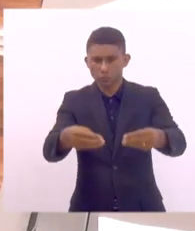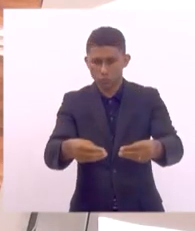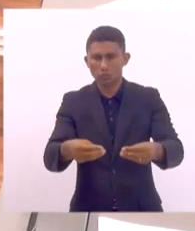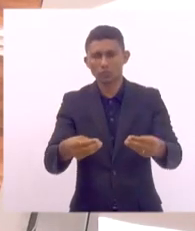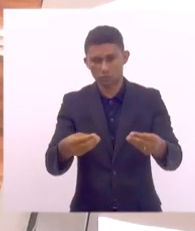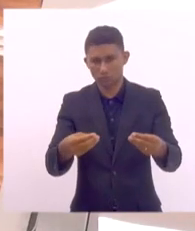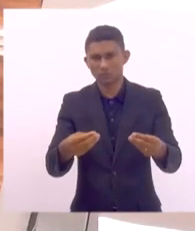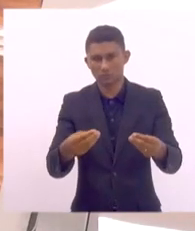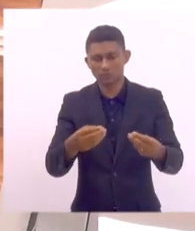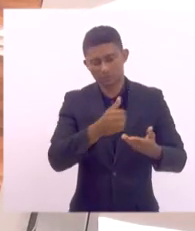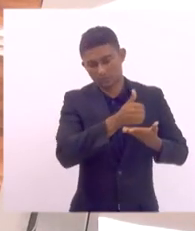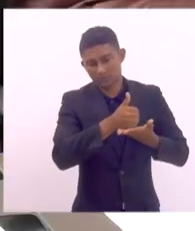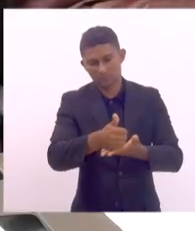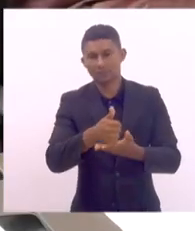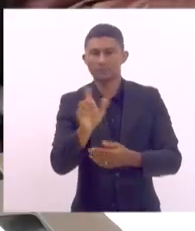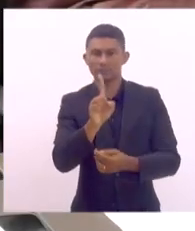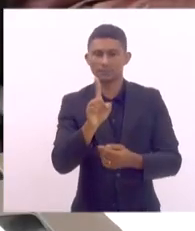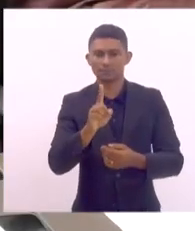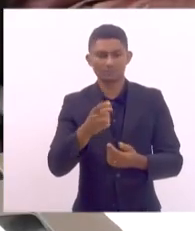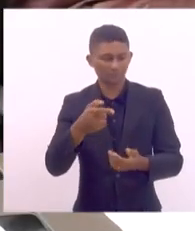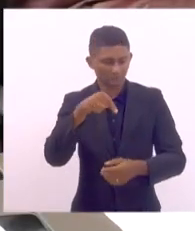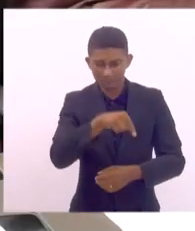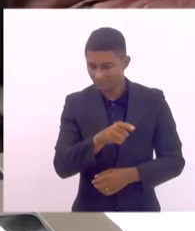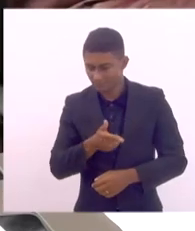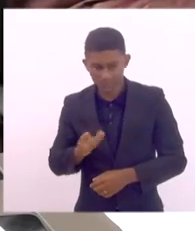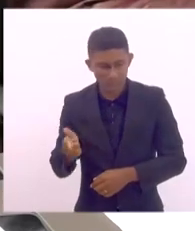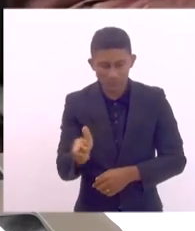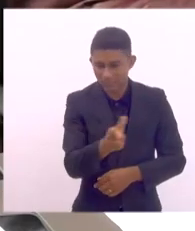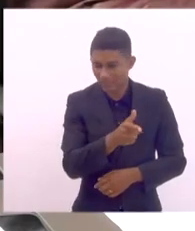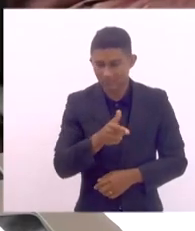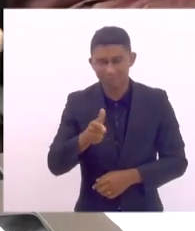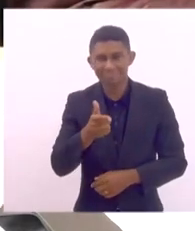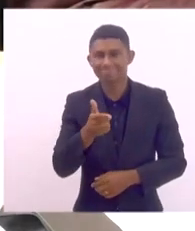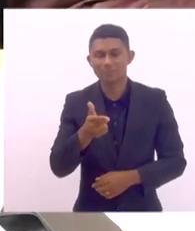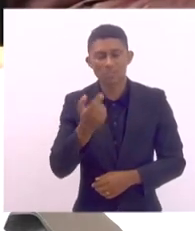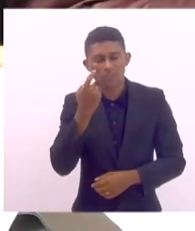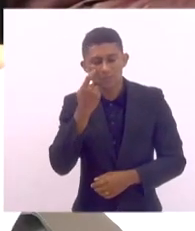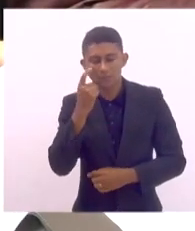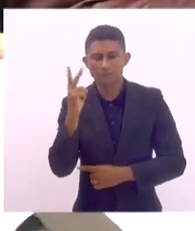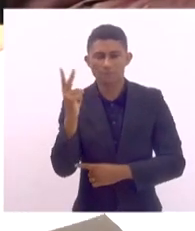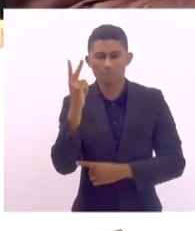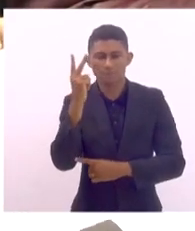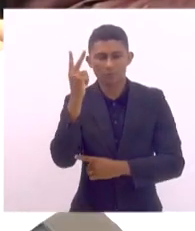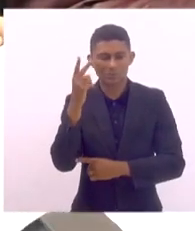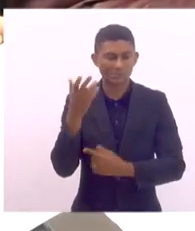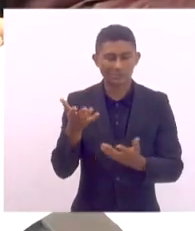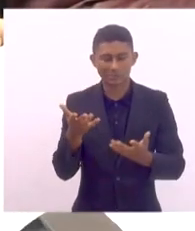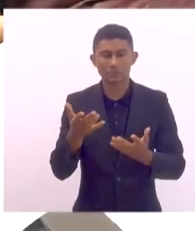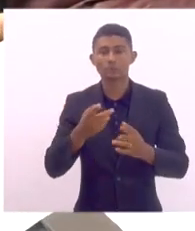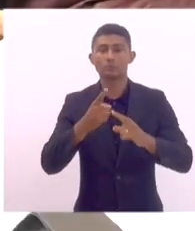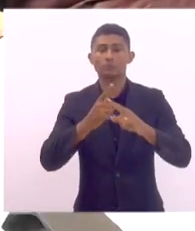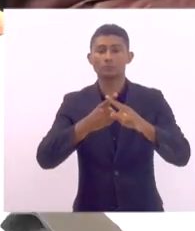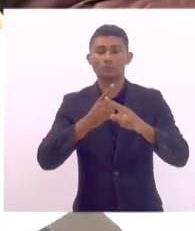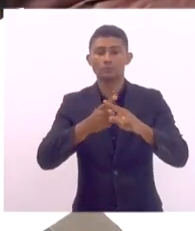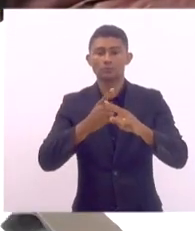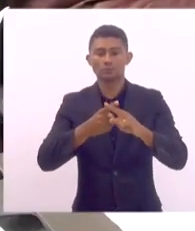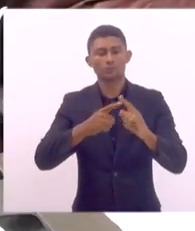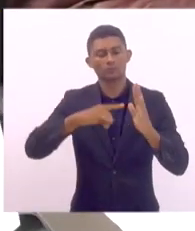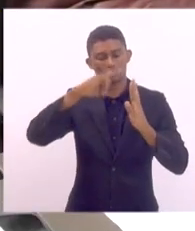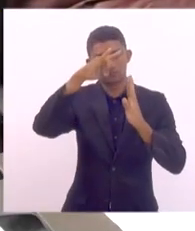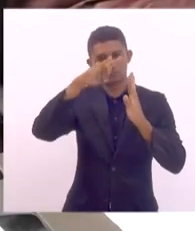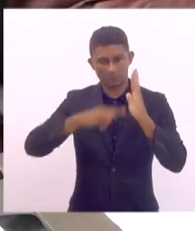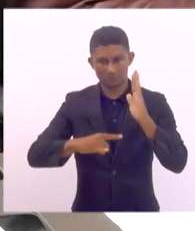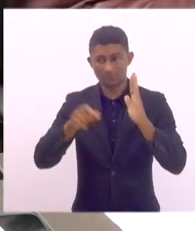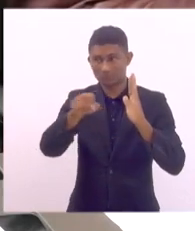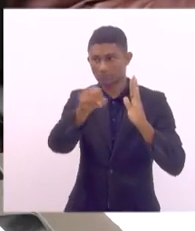cá. Eu não estou agora à mão com o valor que entra, porque no ofício